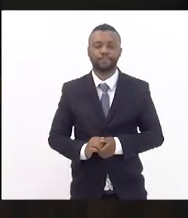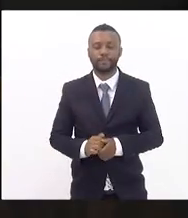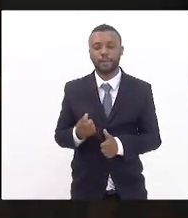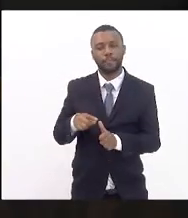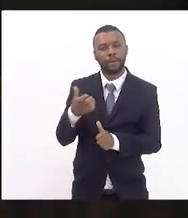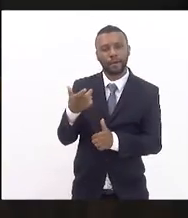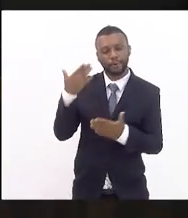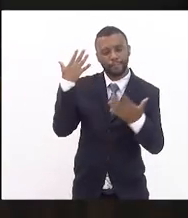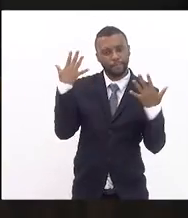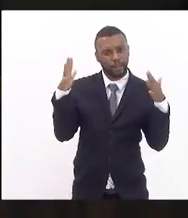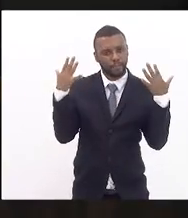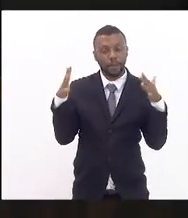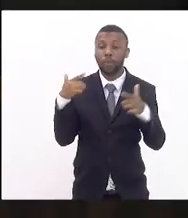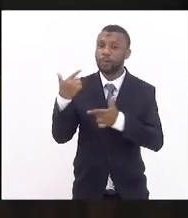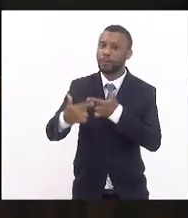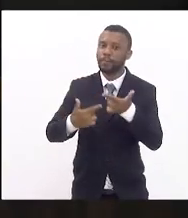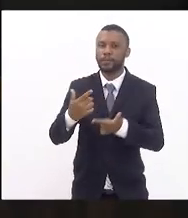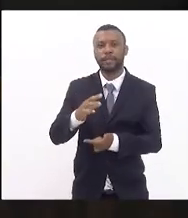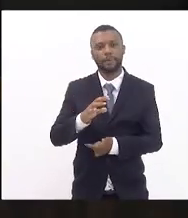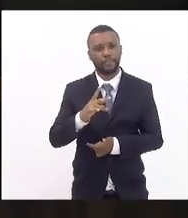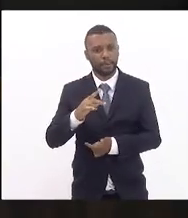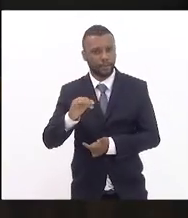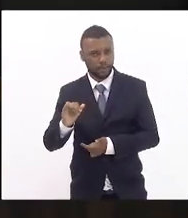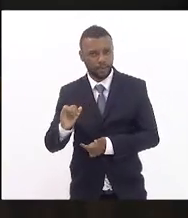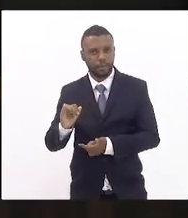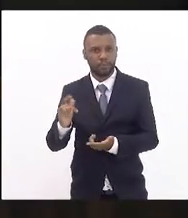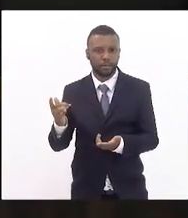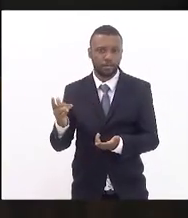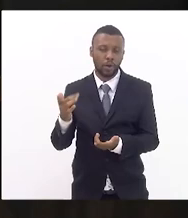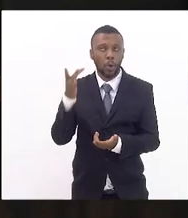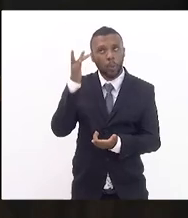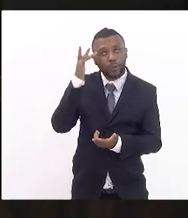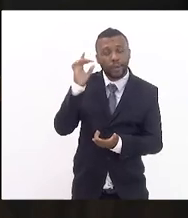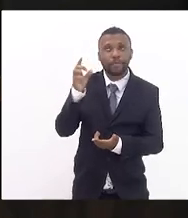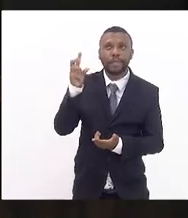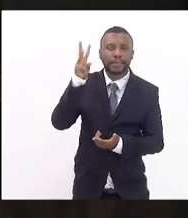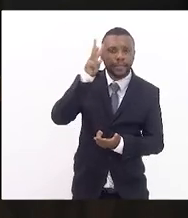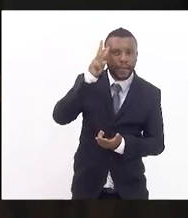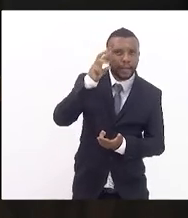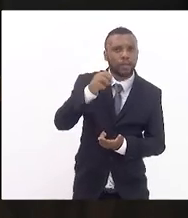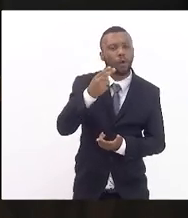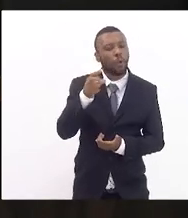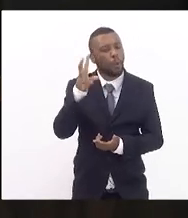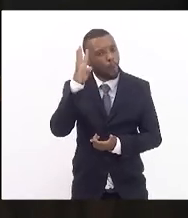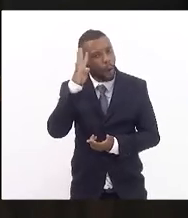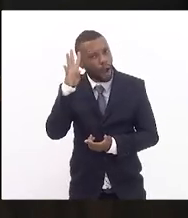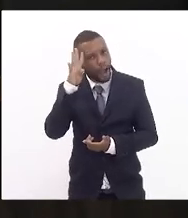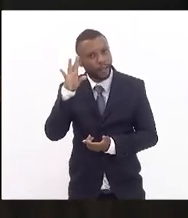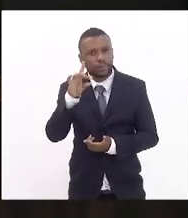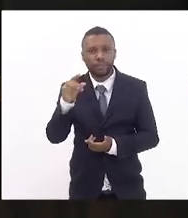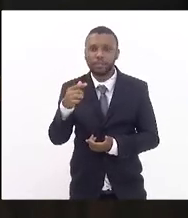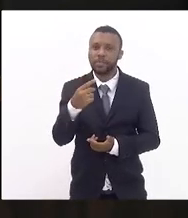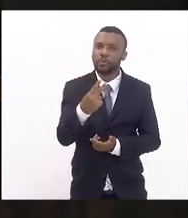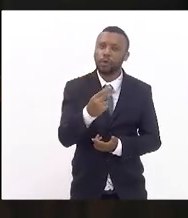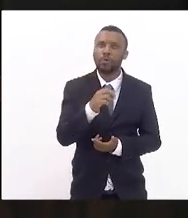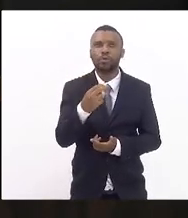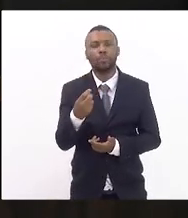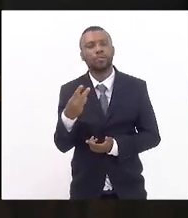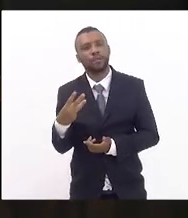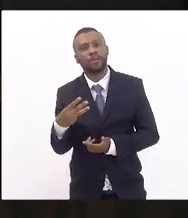parabenizar mais uma vez o trabalho da CPI. Não sei se foi terça ou quarta-feira, dia 2 ou 3 de março de